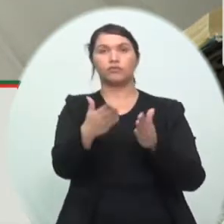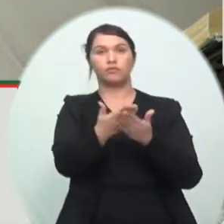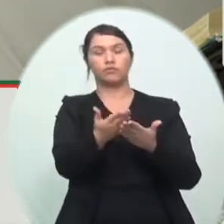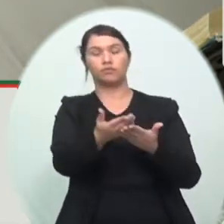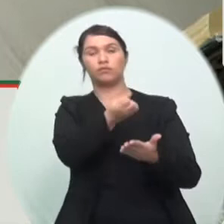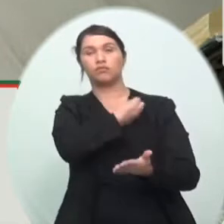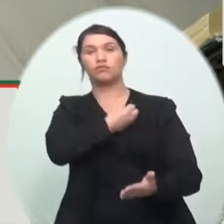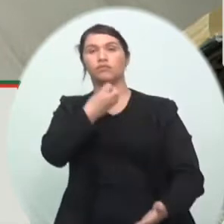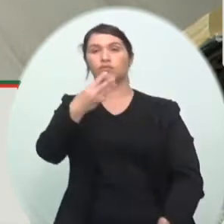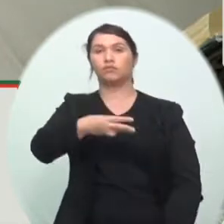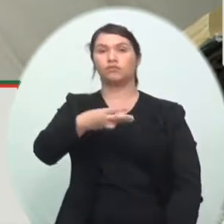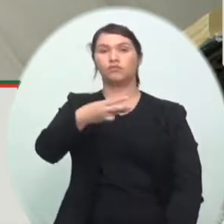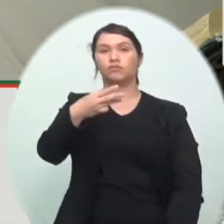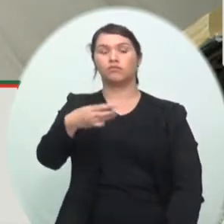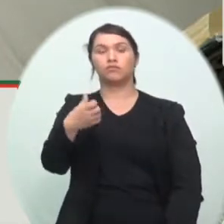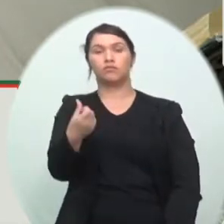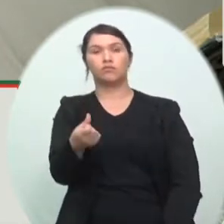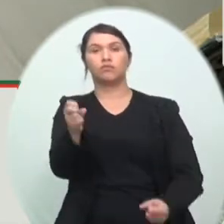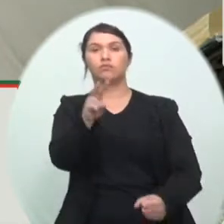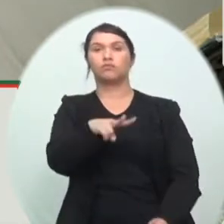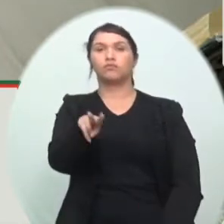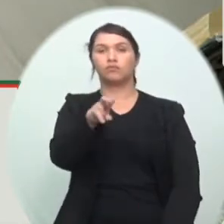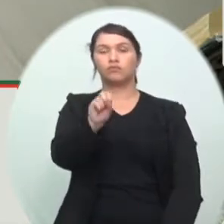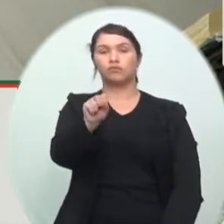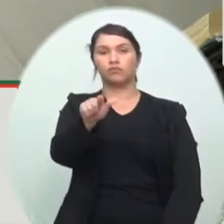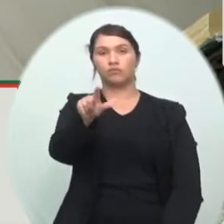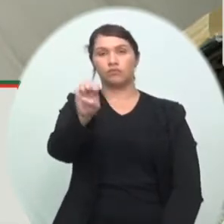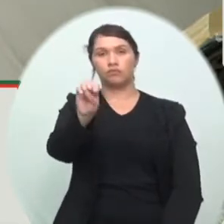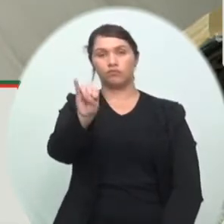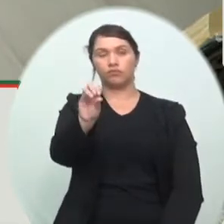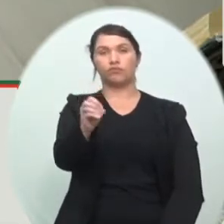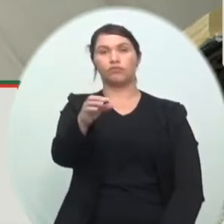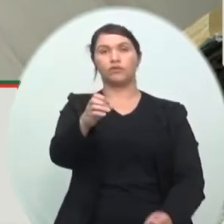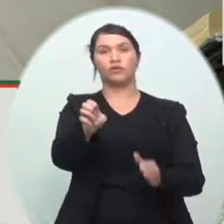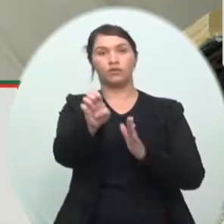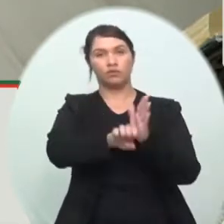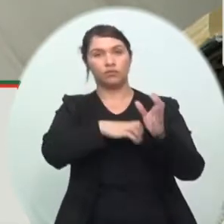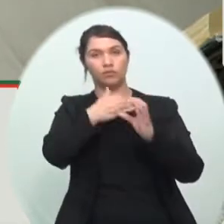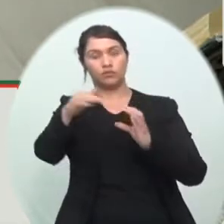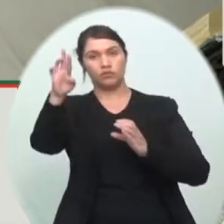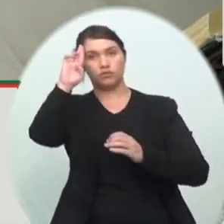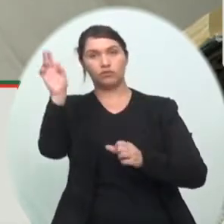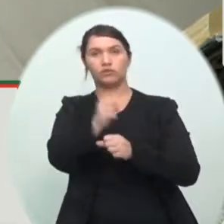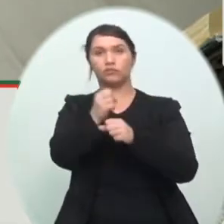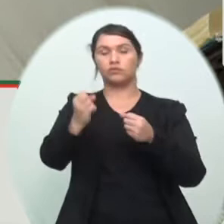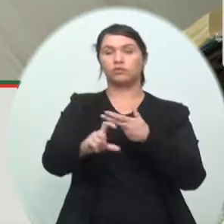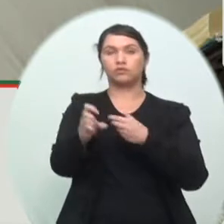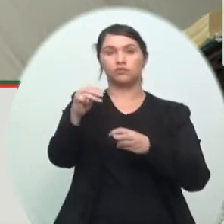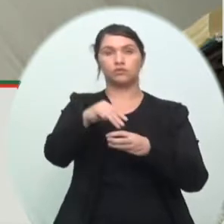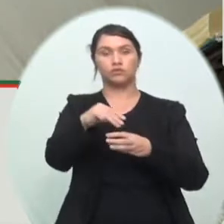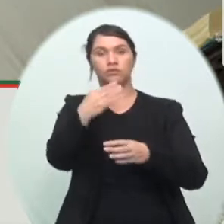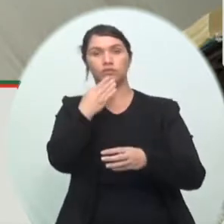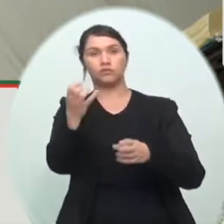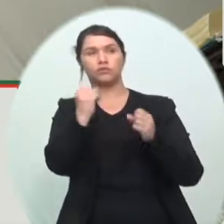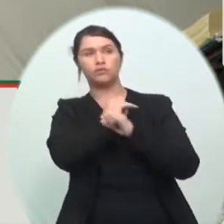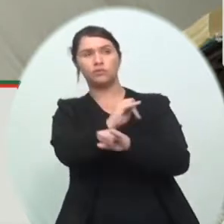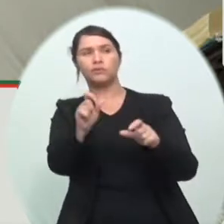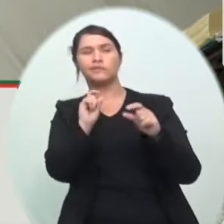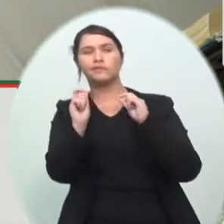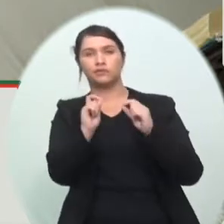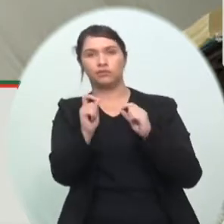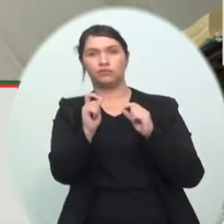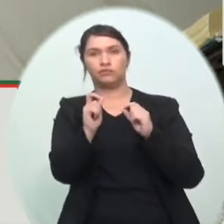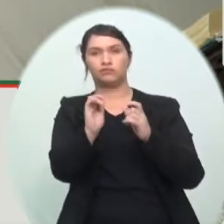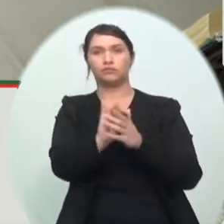336/18, autoria vereador Salésio Lima, assunto em vida expediente ao chefe do Poder Executivo Municipal, solicitando a seguinte informação: